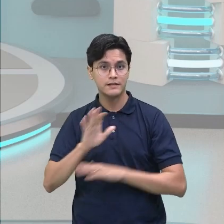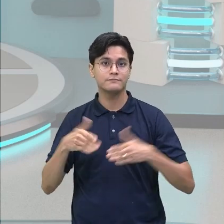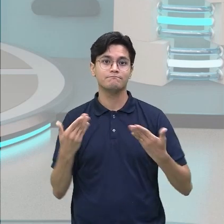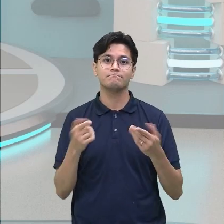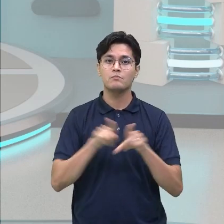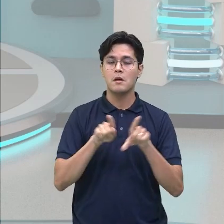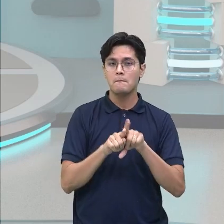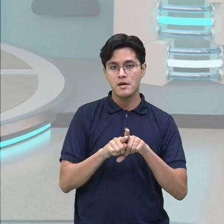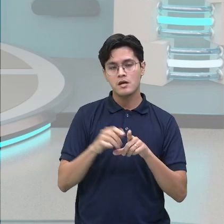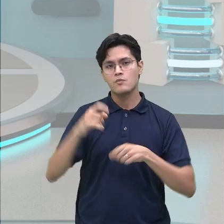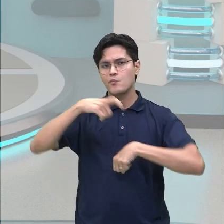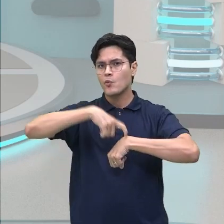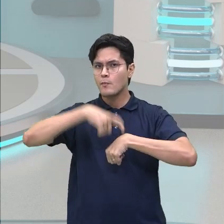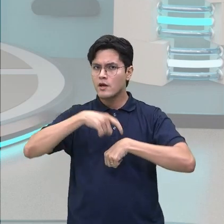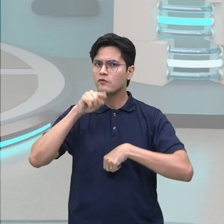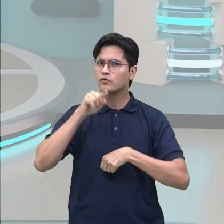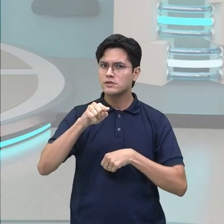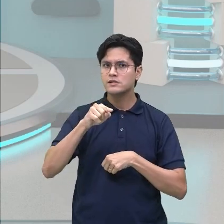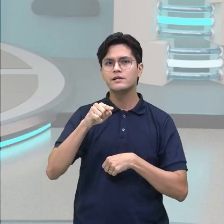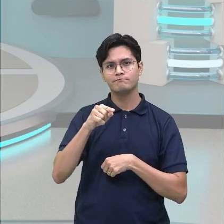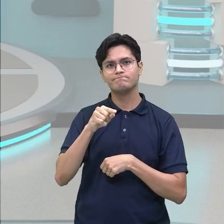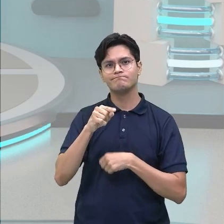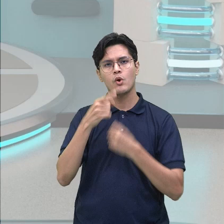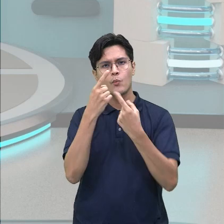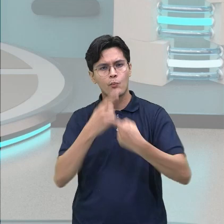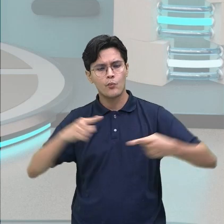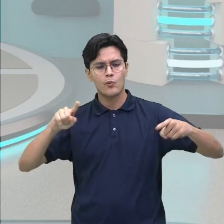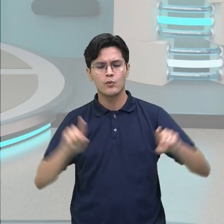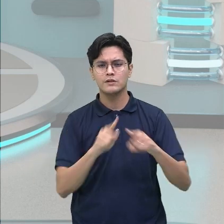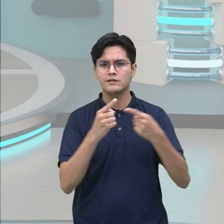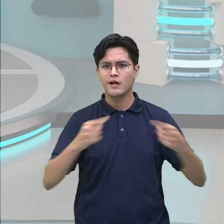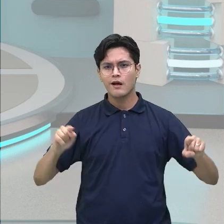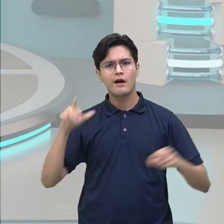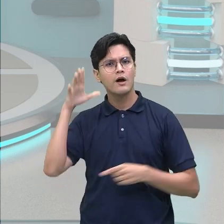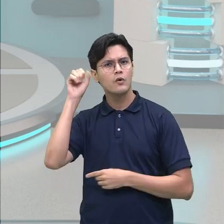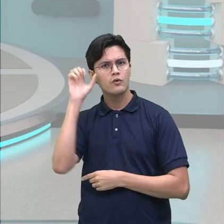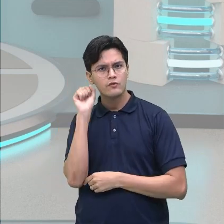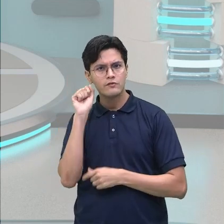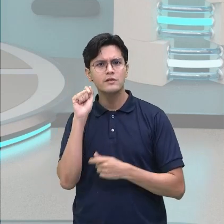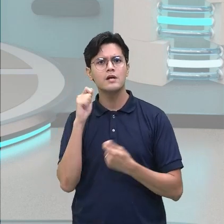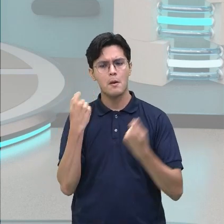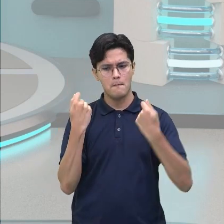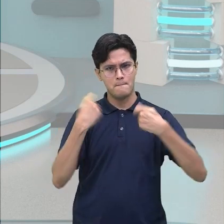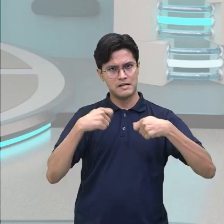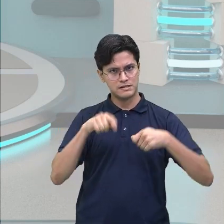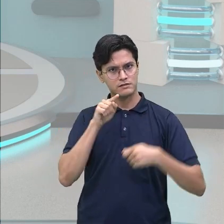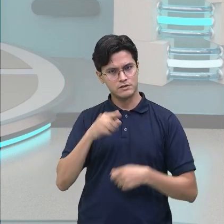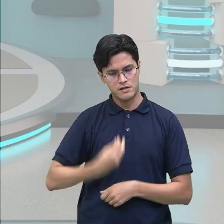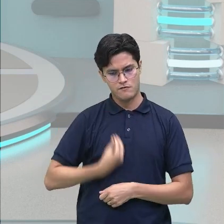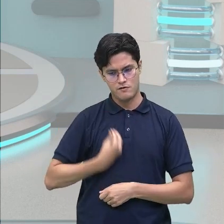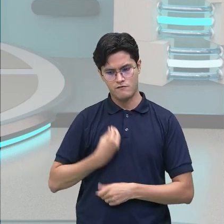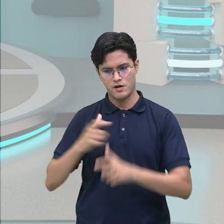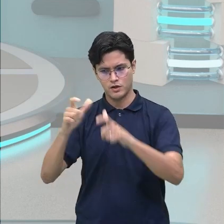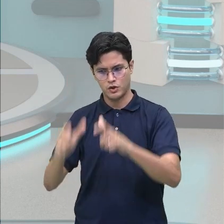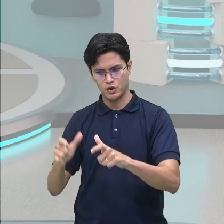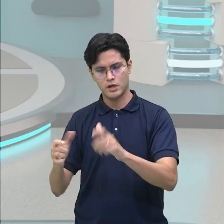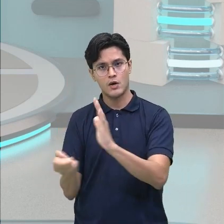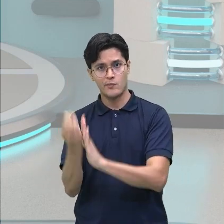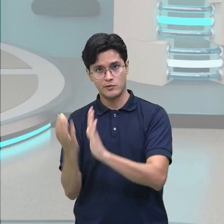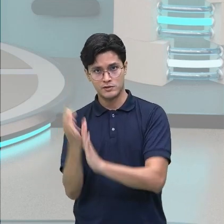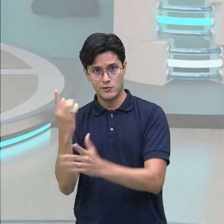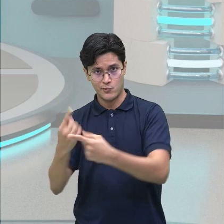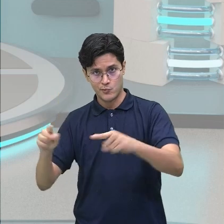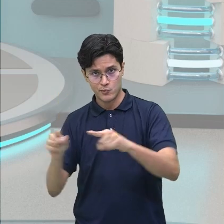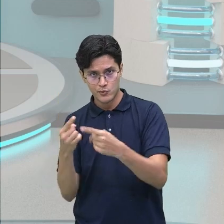uma música, você não precisa estar presente durante a execução da música para você saber que está sendo utilizado um